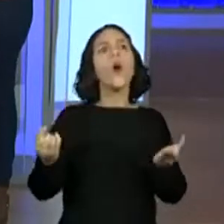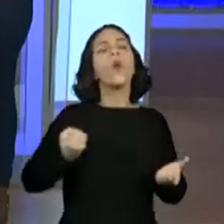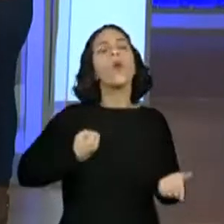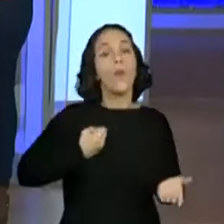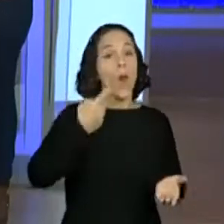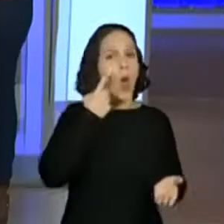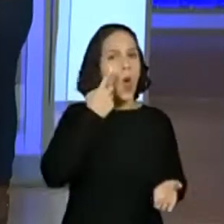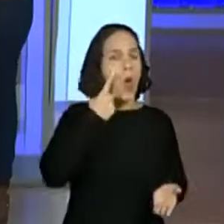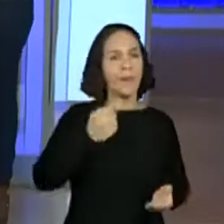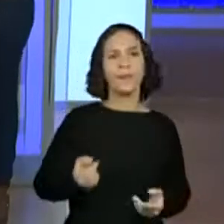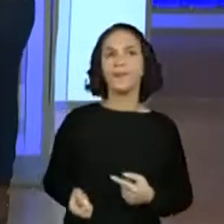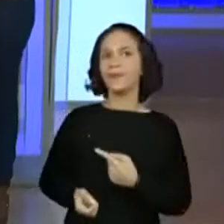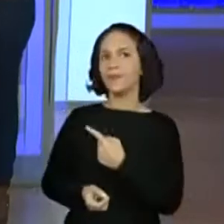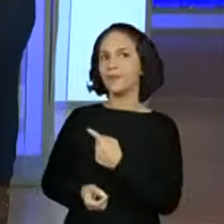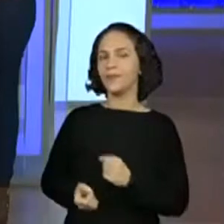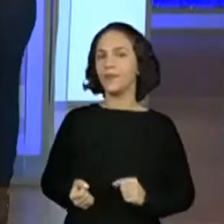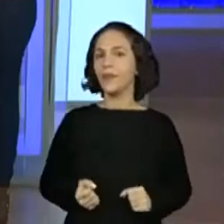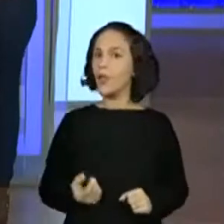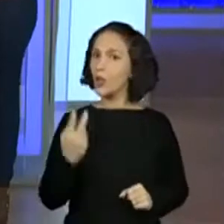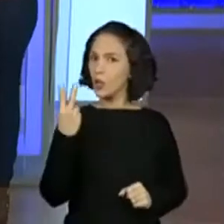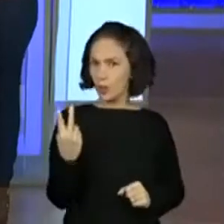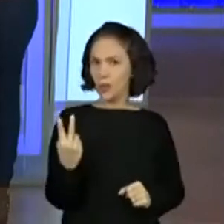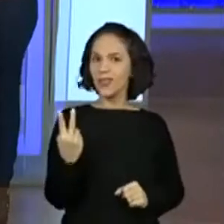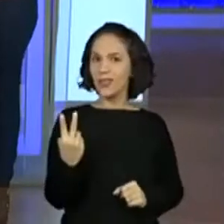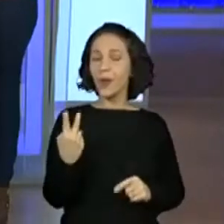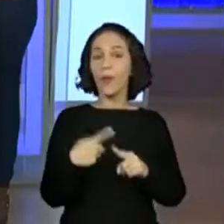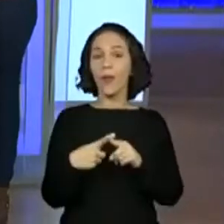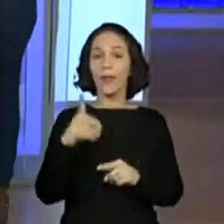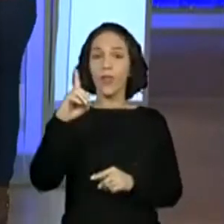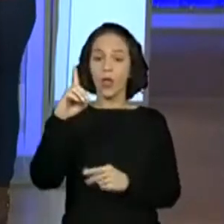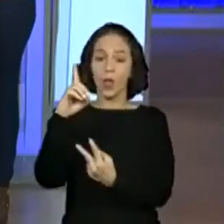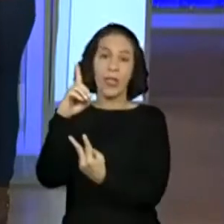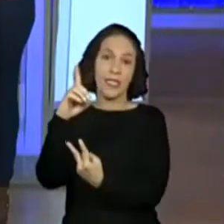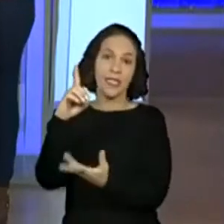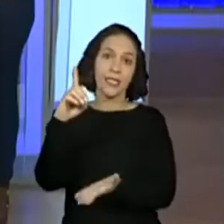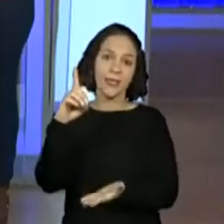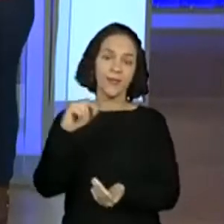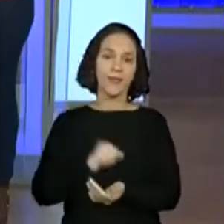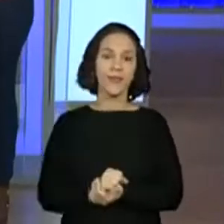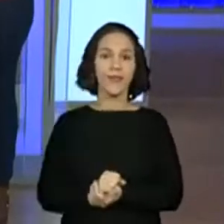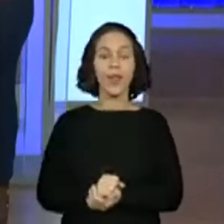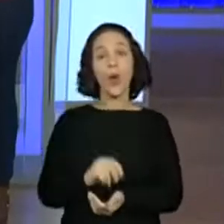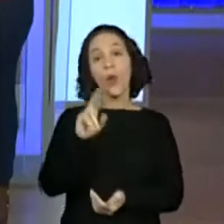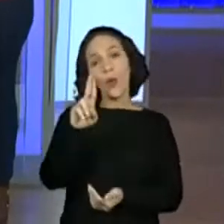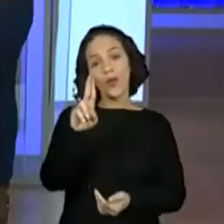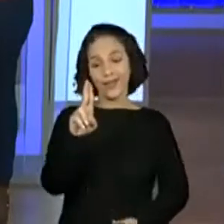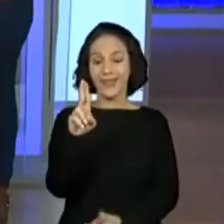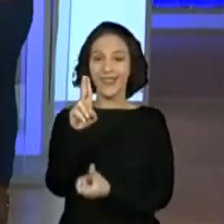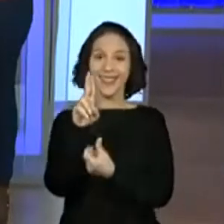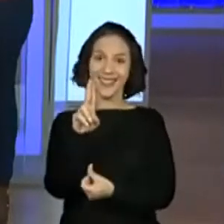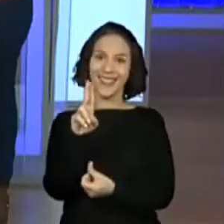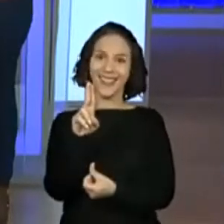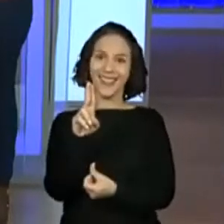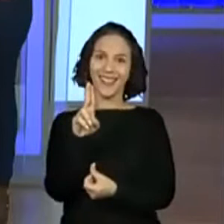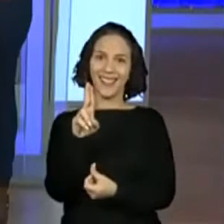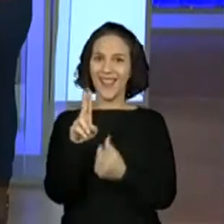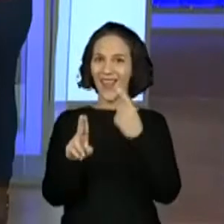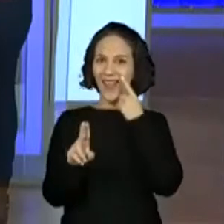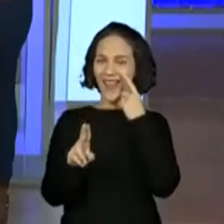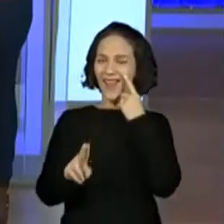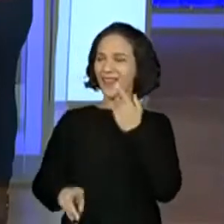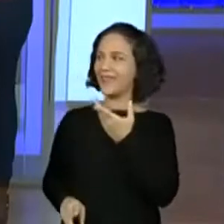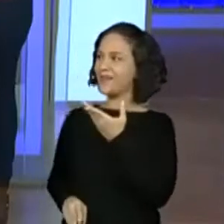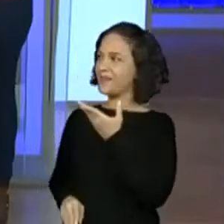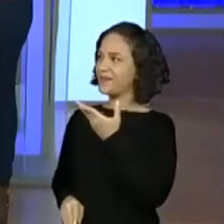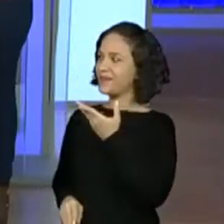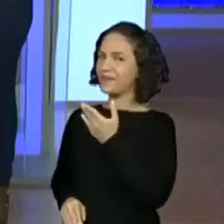que eu usaria? O 2 apenas, que são 2 dezenas, e o 6 na unidade. Olha lá, Isso. professora Genô demonstrando. Porque